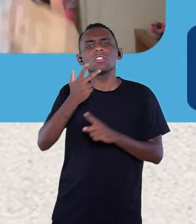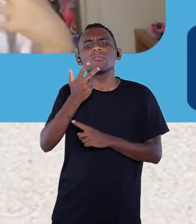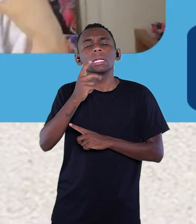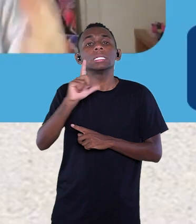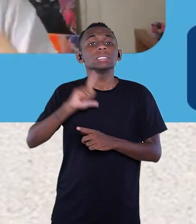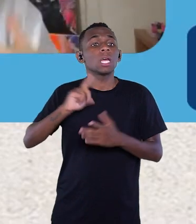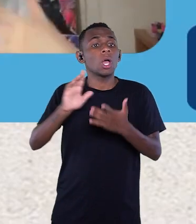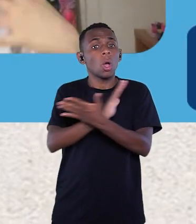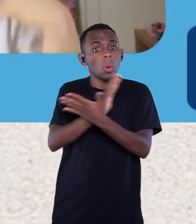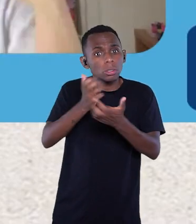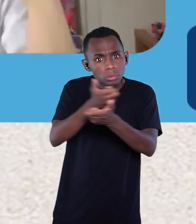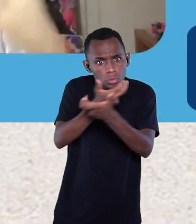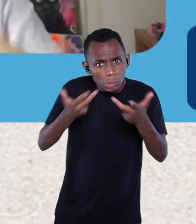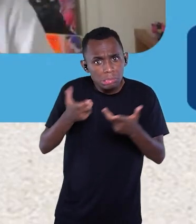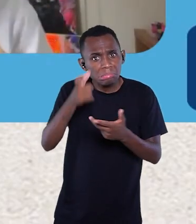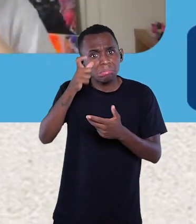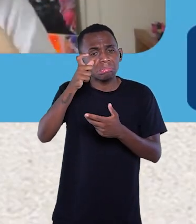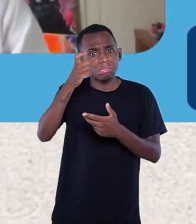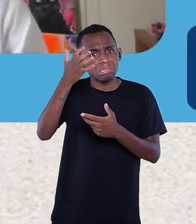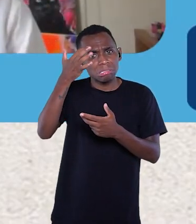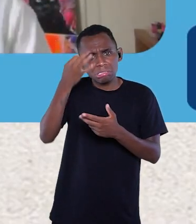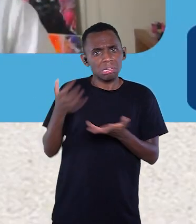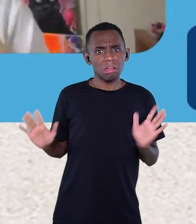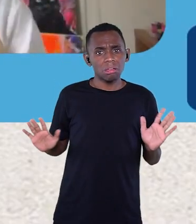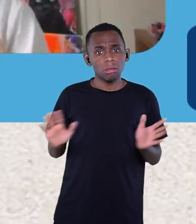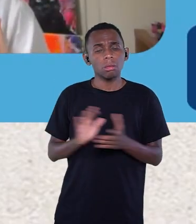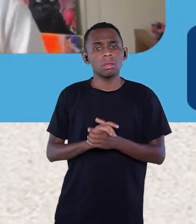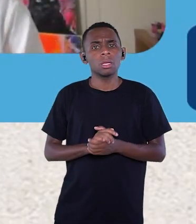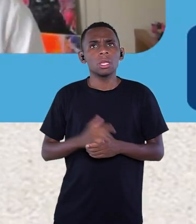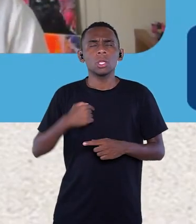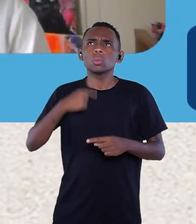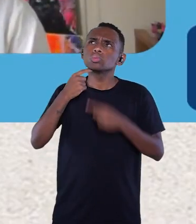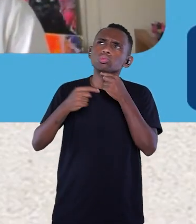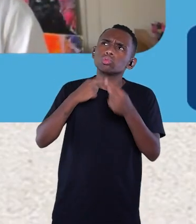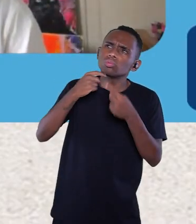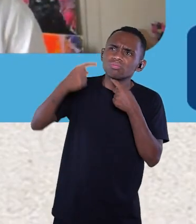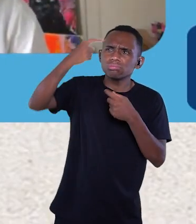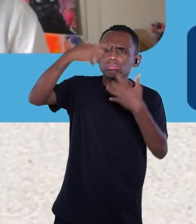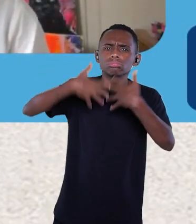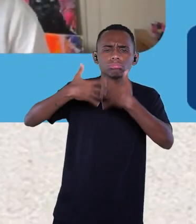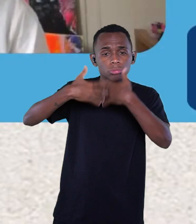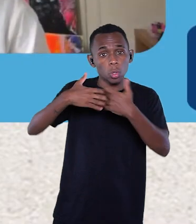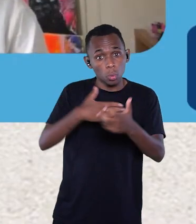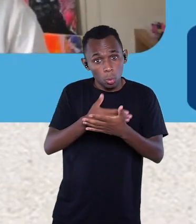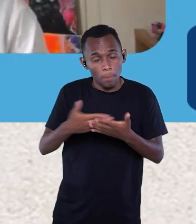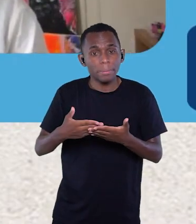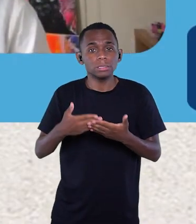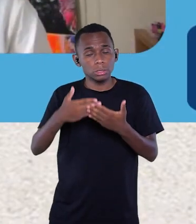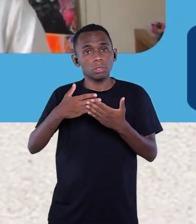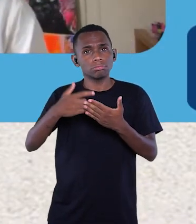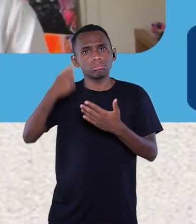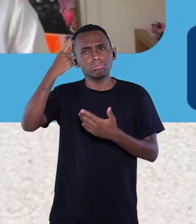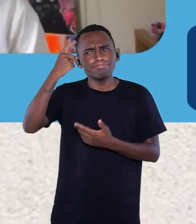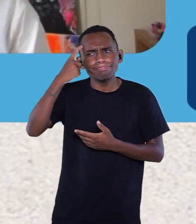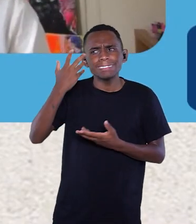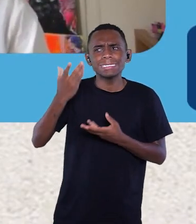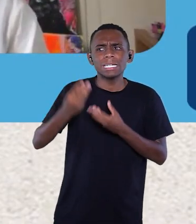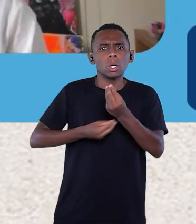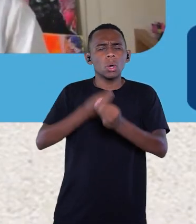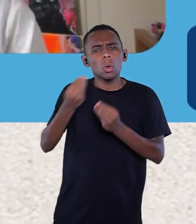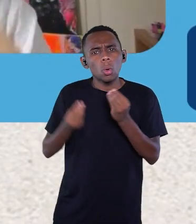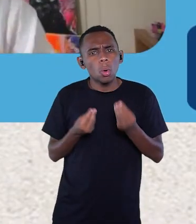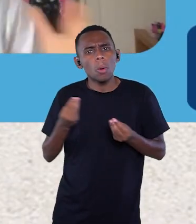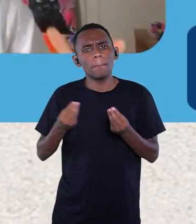tem alguma coisa estranha, e comecei a me questionar sobre isso, assim. No início, eu comecei a pensar sobre as